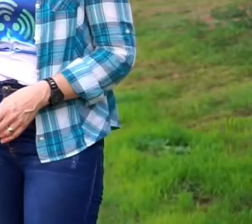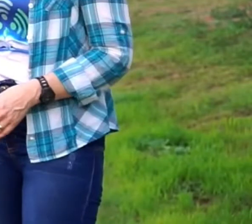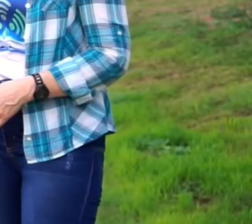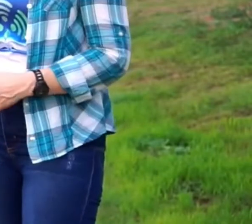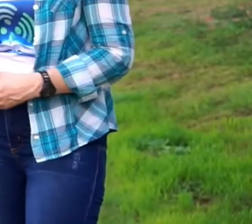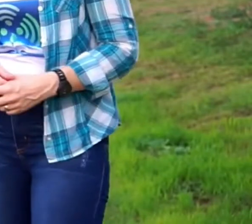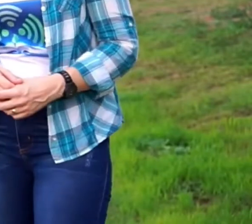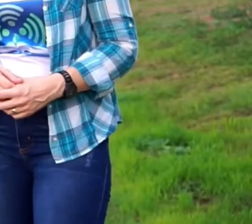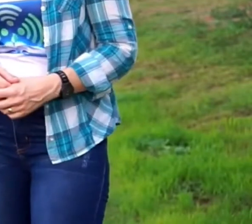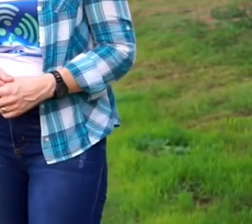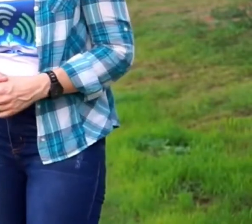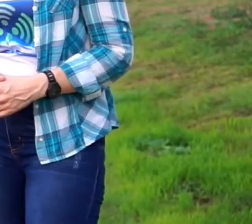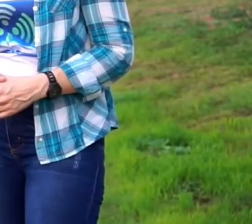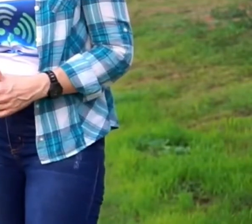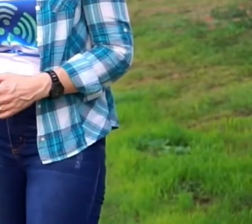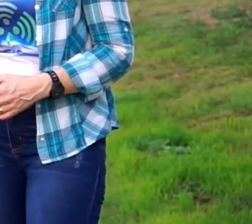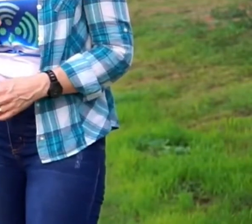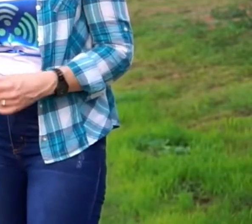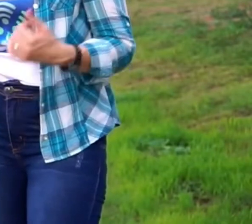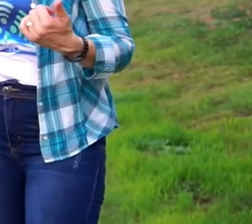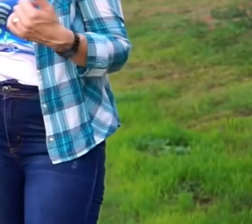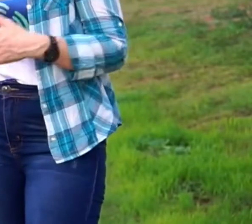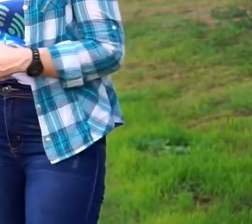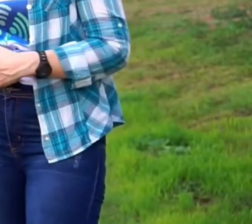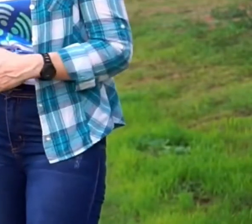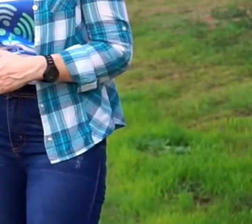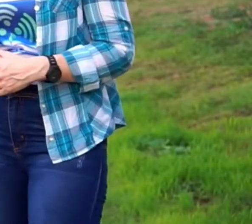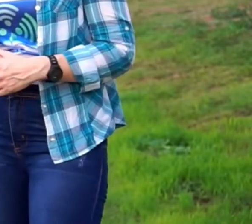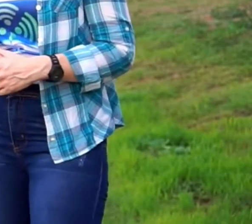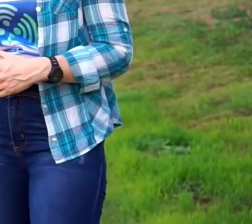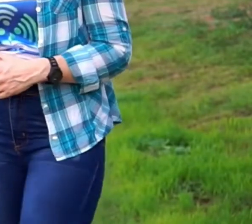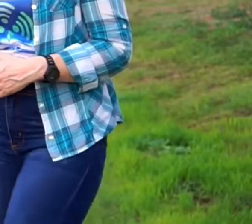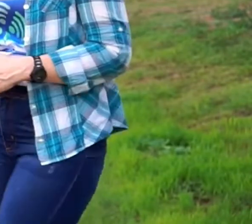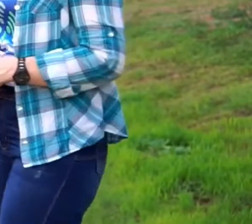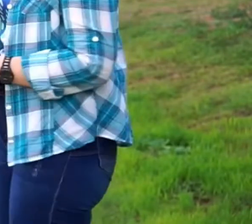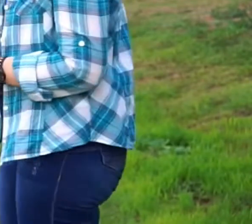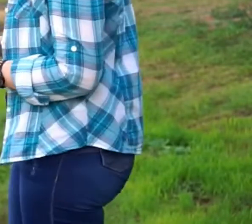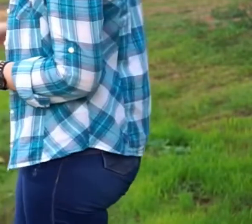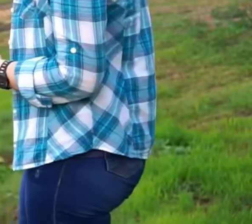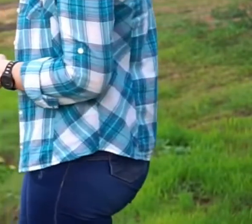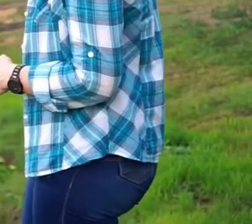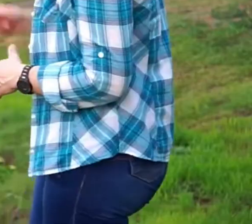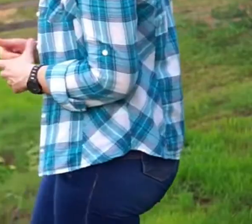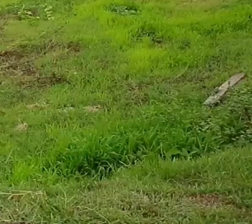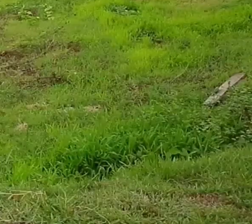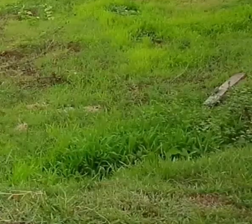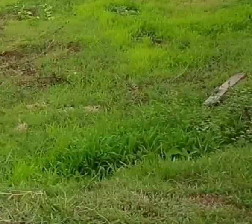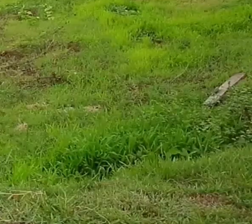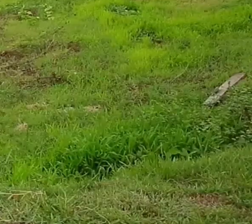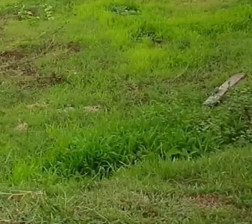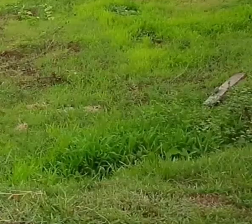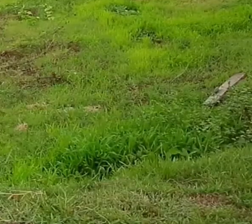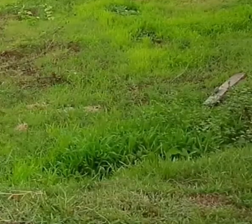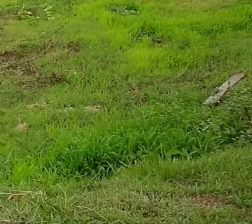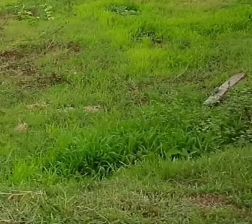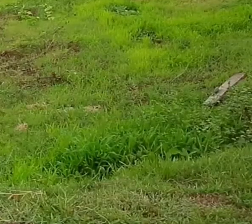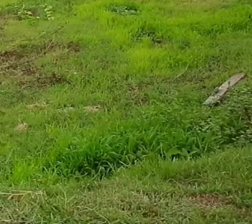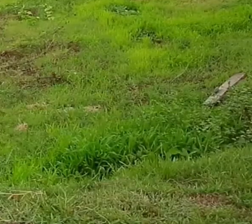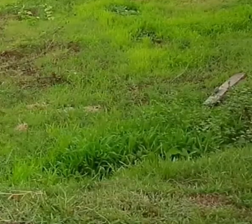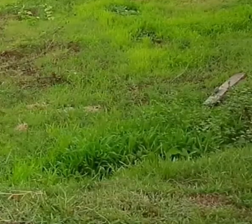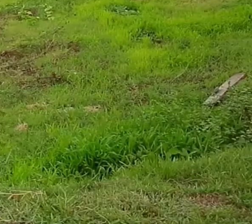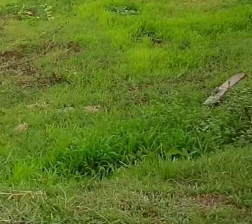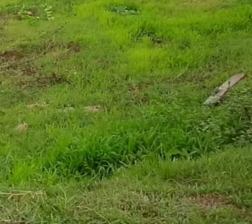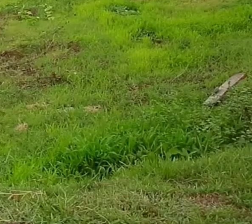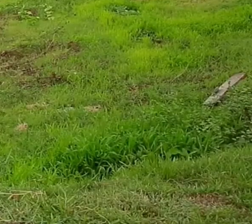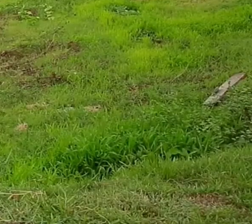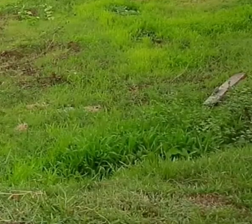Então, o professor Maurício está lá do outro lado e vai medir uma das dimensões desse tanque. Vamos lá? Mede aí em passos, professor Maurício.